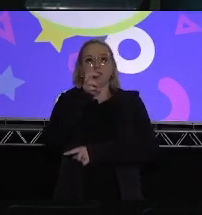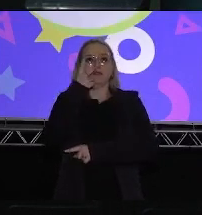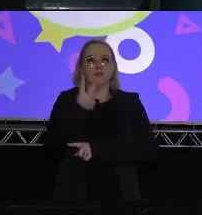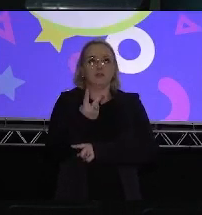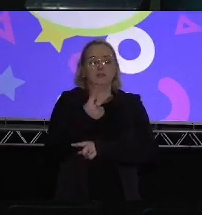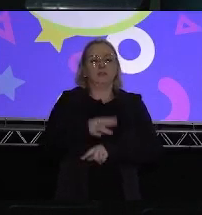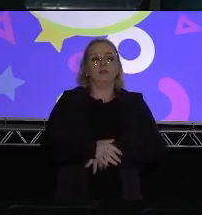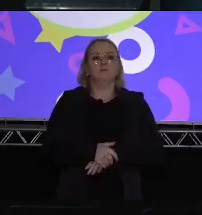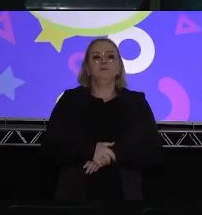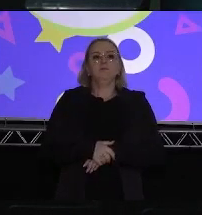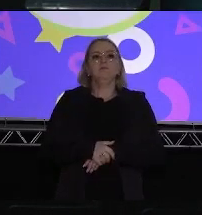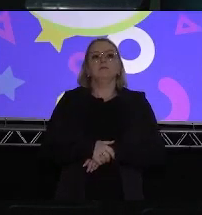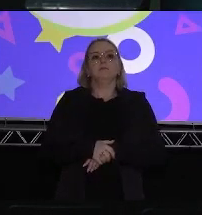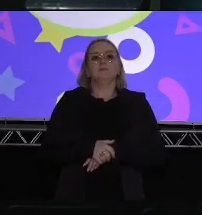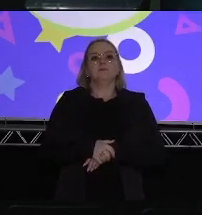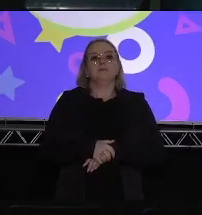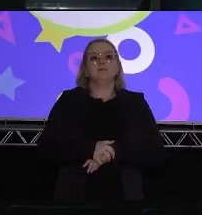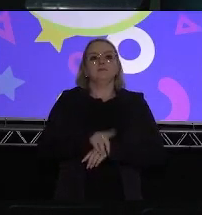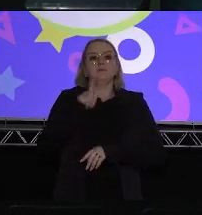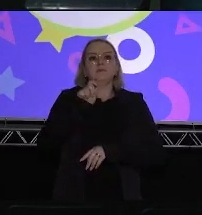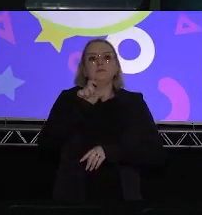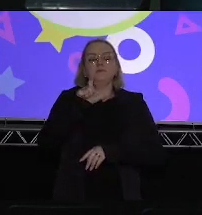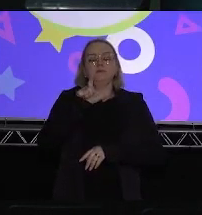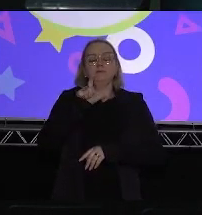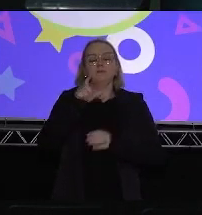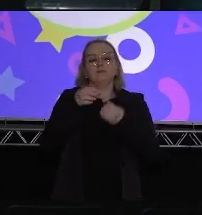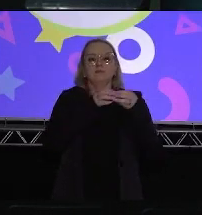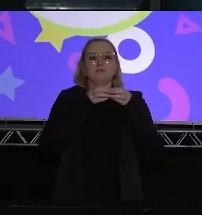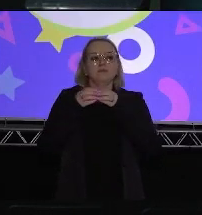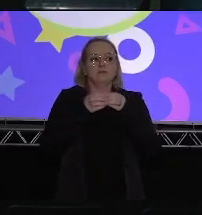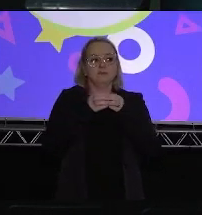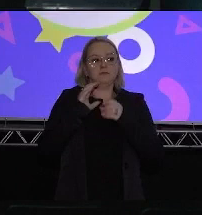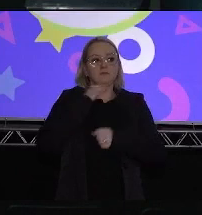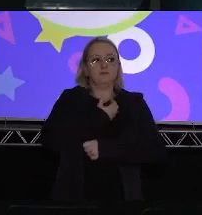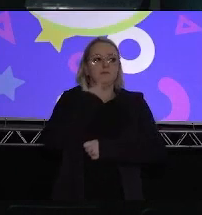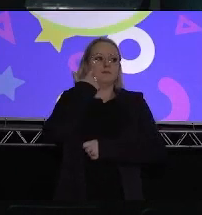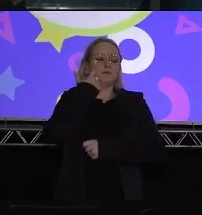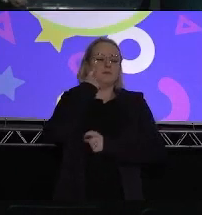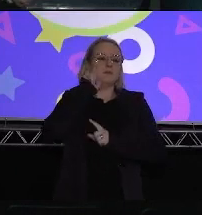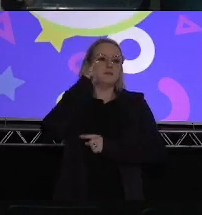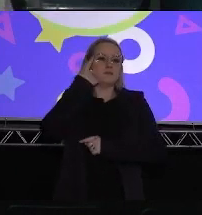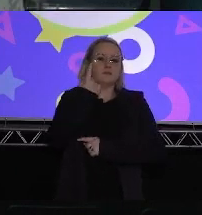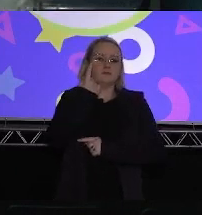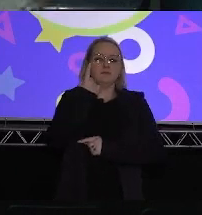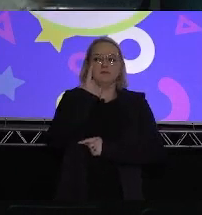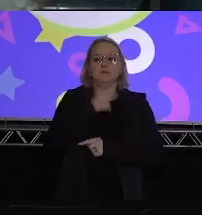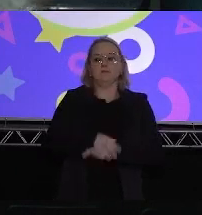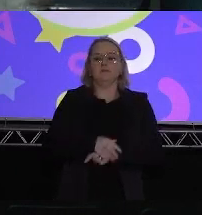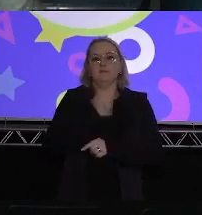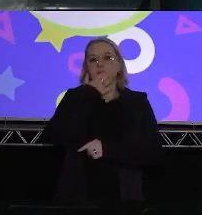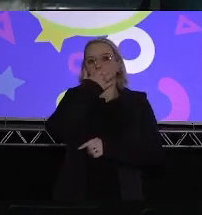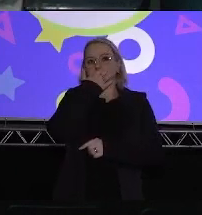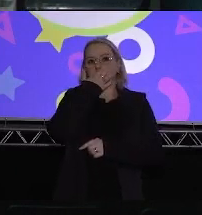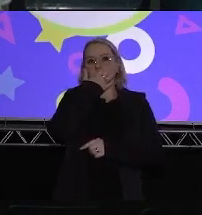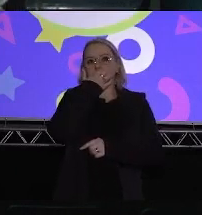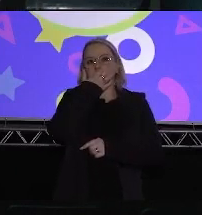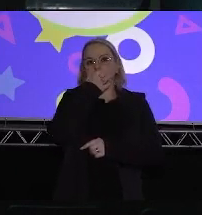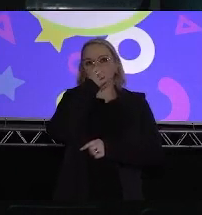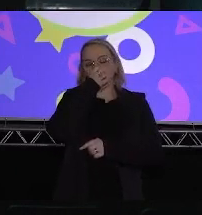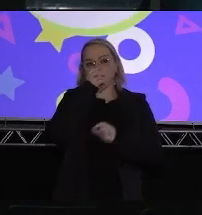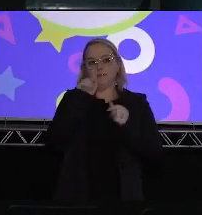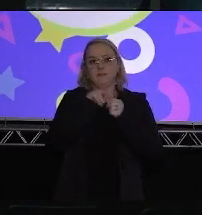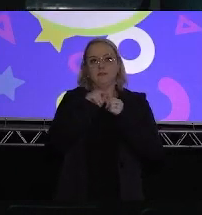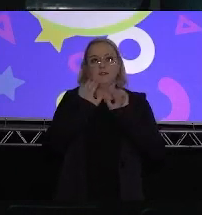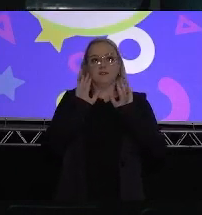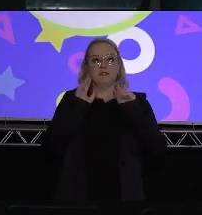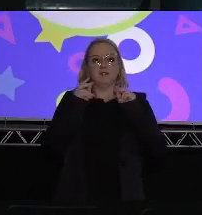fase 1. Né? E, galera, a gente pensou, a gente teve uma ideia juntos para botar a mão na massa mesmo, eu gosto